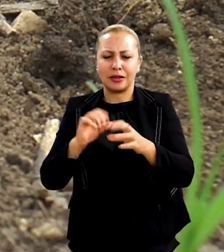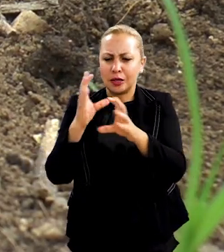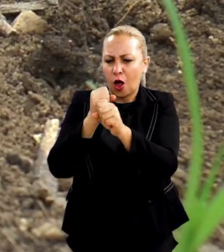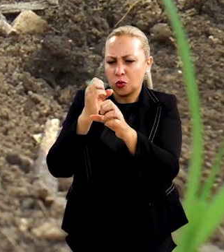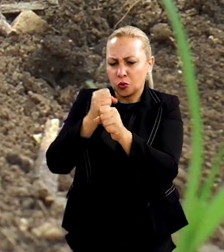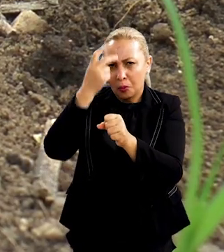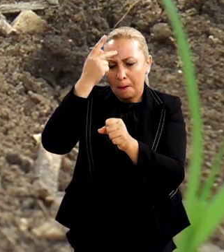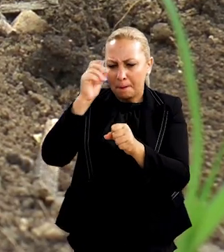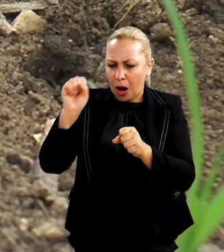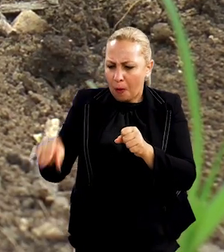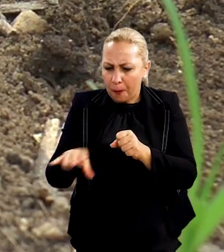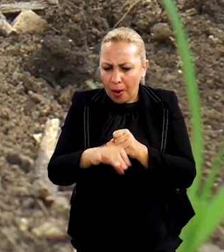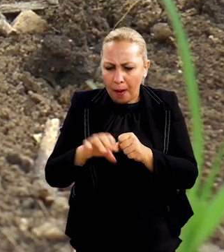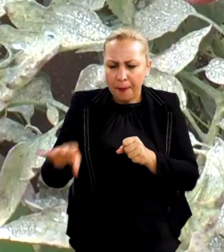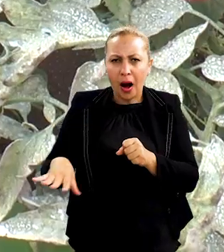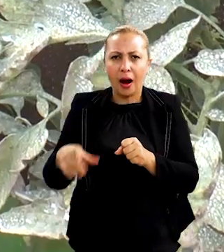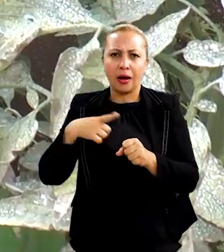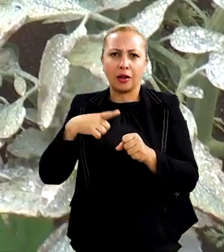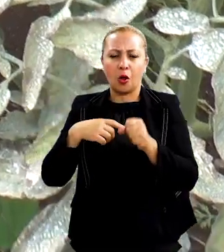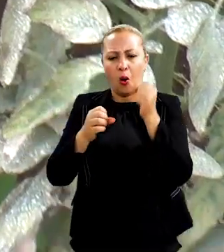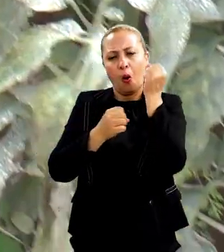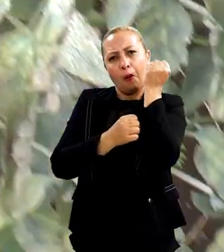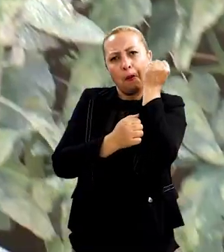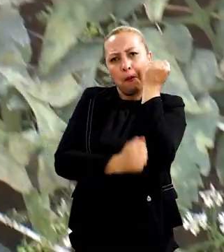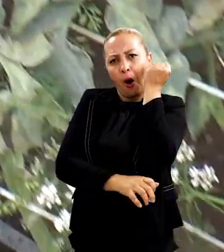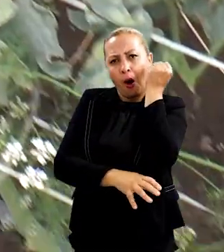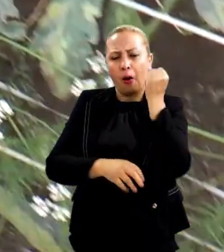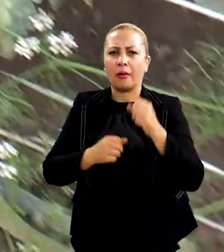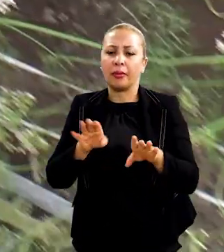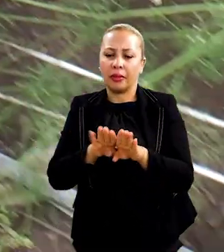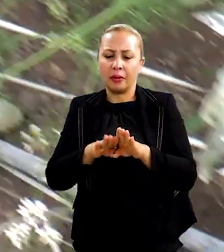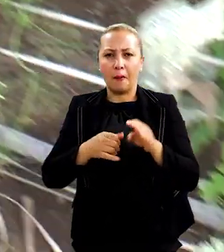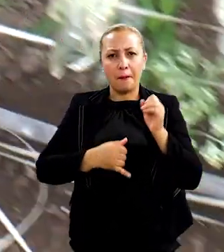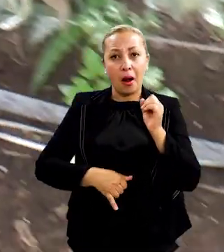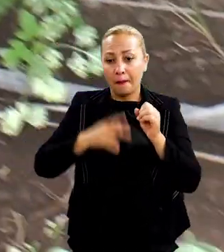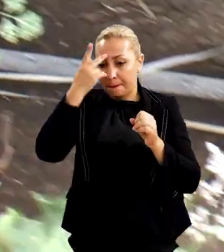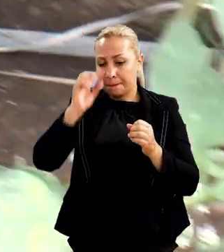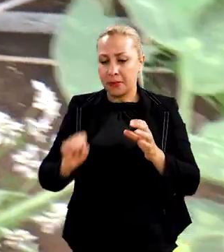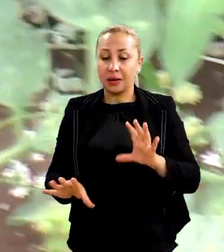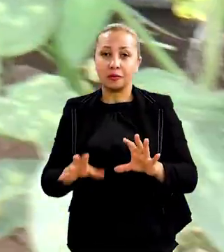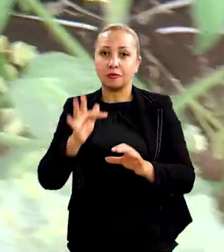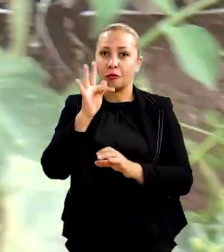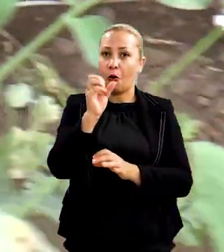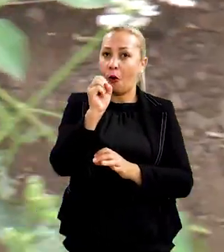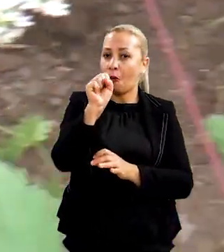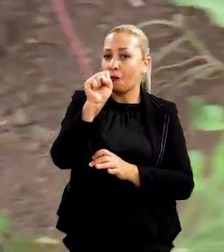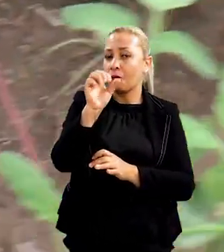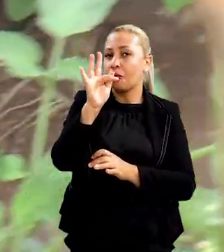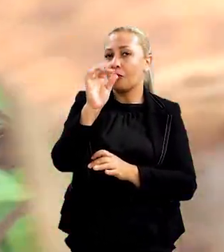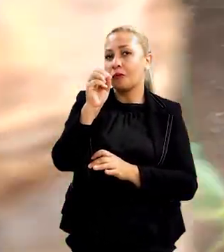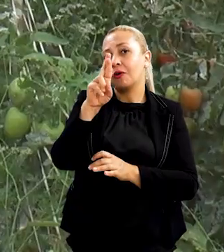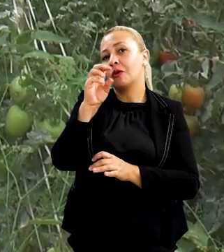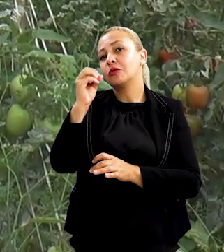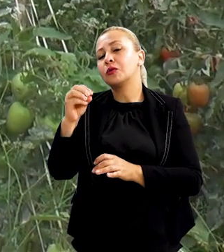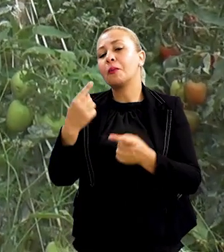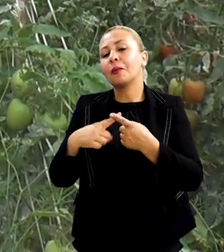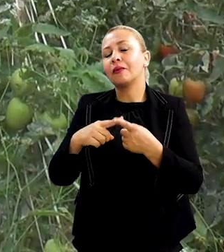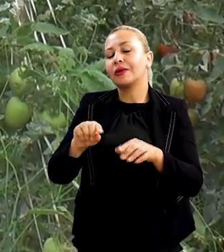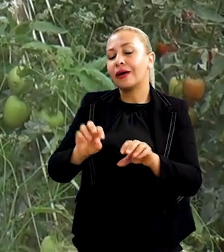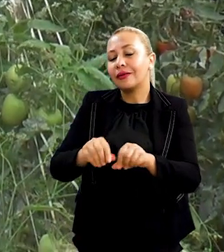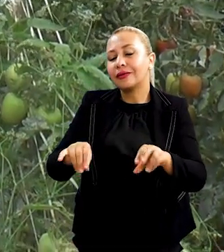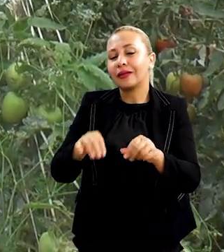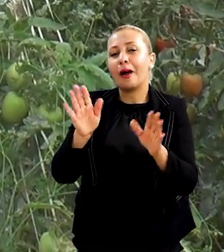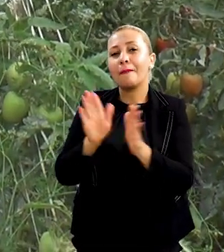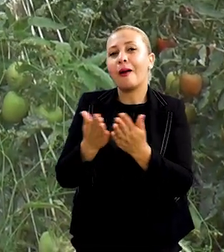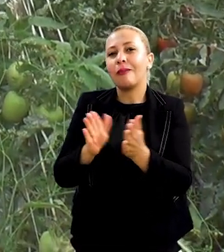aqui, por exemplo, a gente colocou esterco e o pó de rocha para fornecer o fósforo, que o solo aqui é pobre em fósforo. E, além